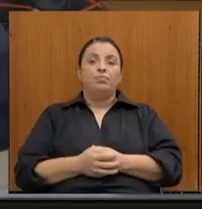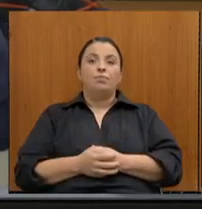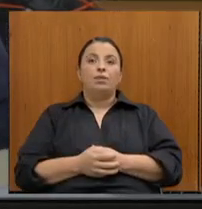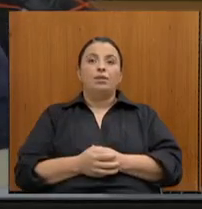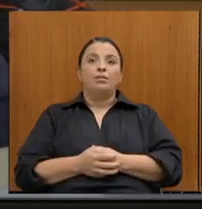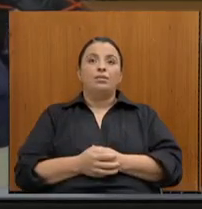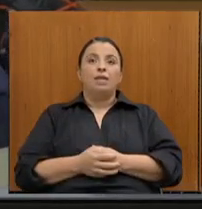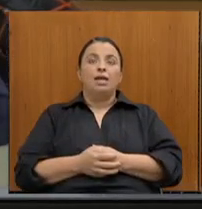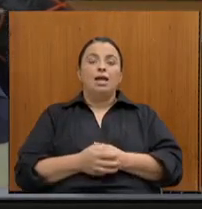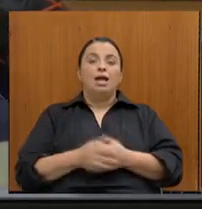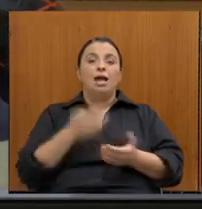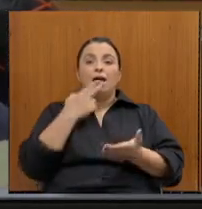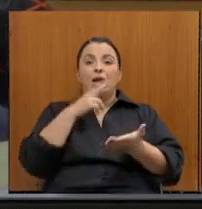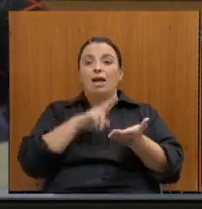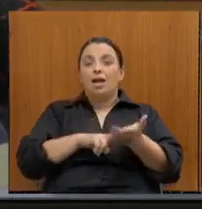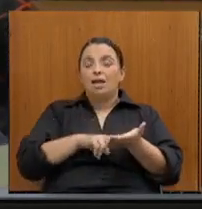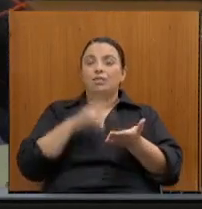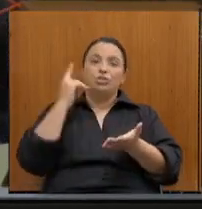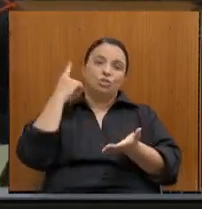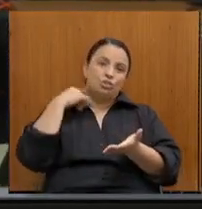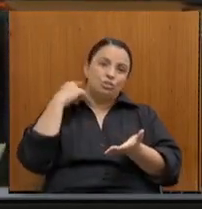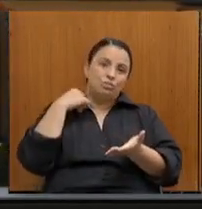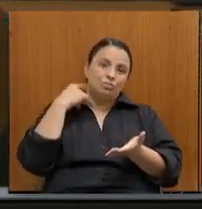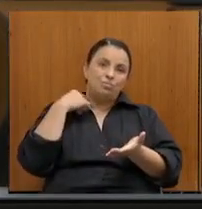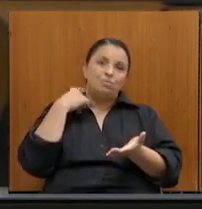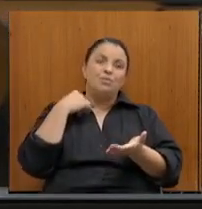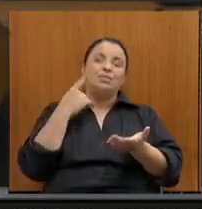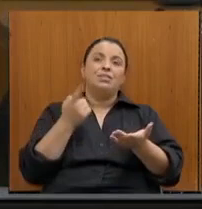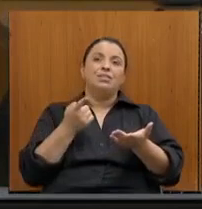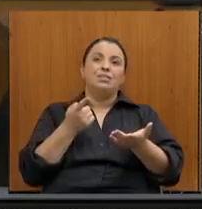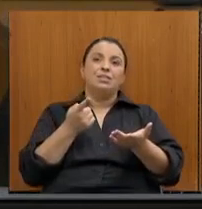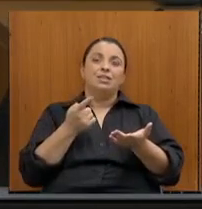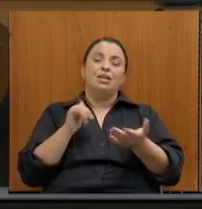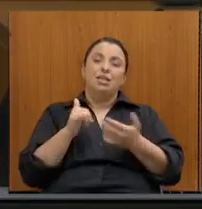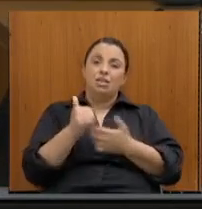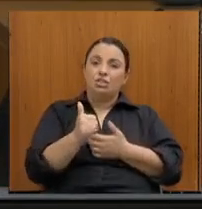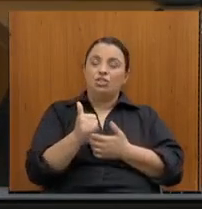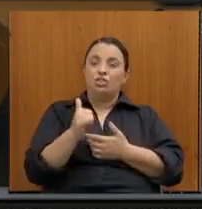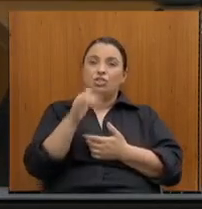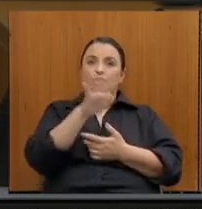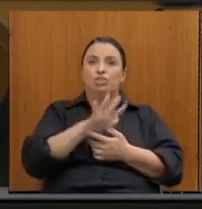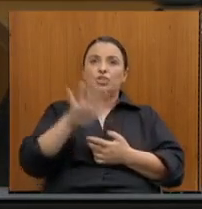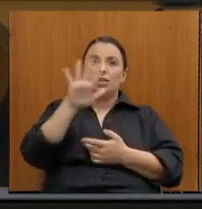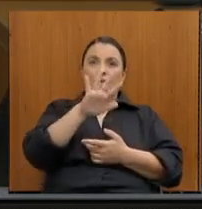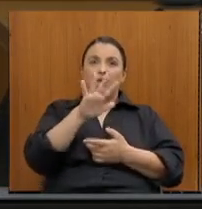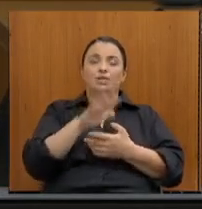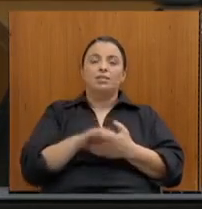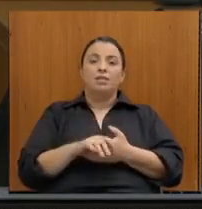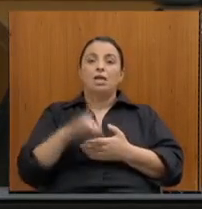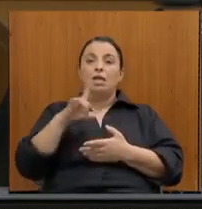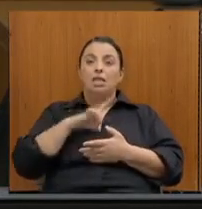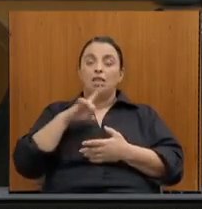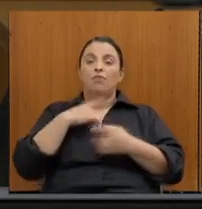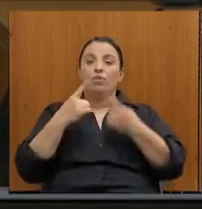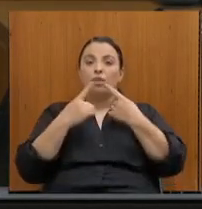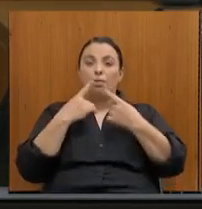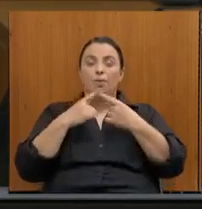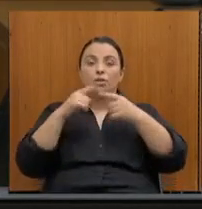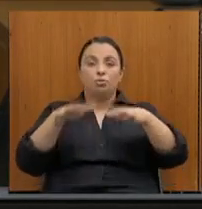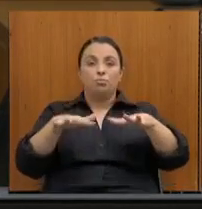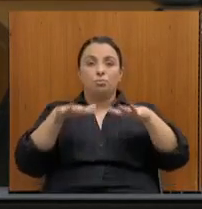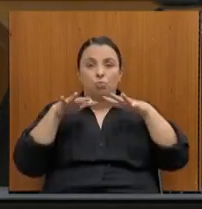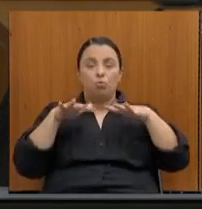carta das minas e energias Gerais a partir do debate público hidrogênio Verde